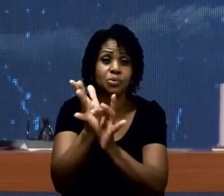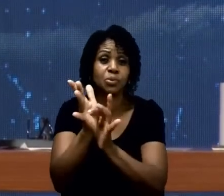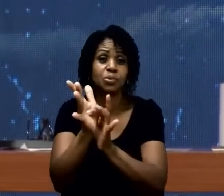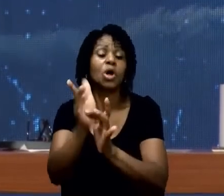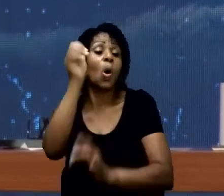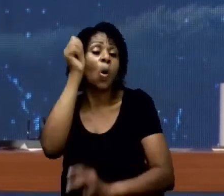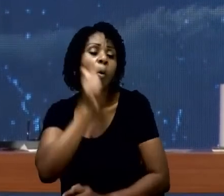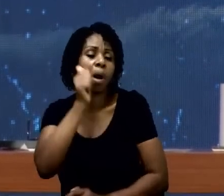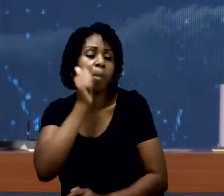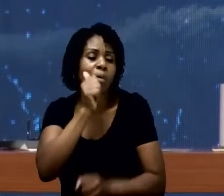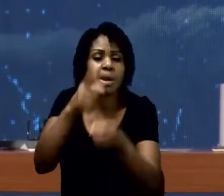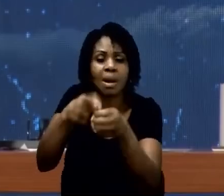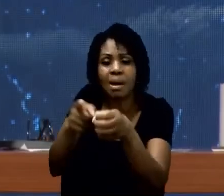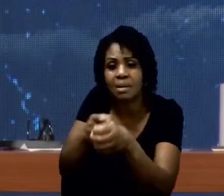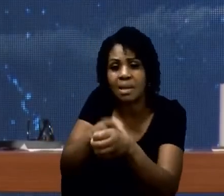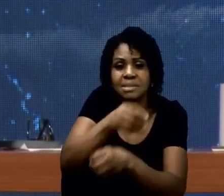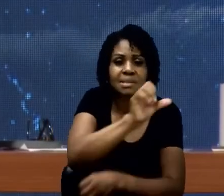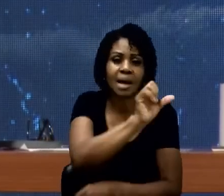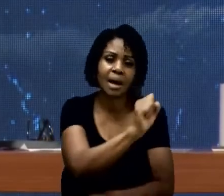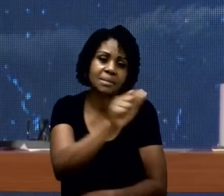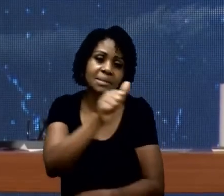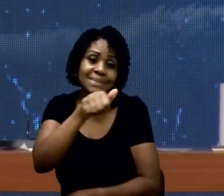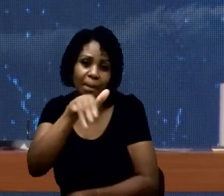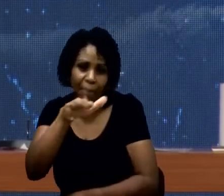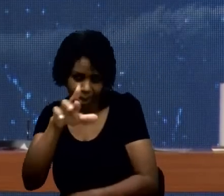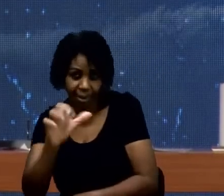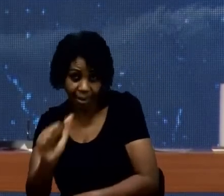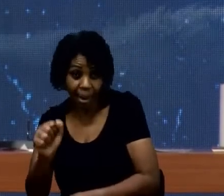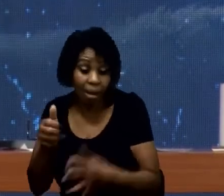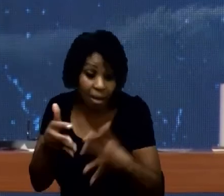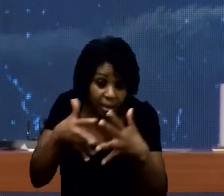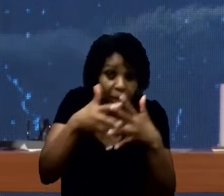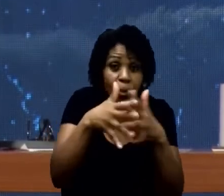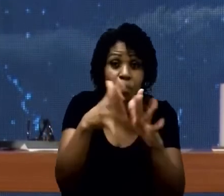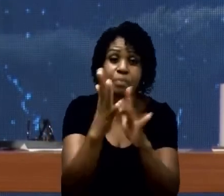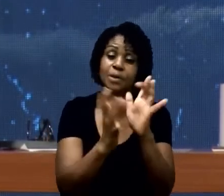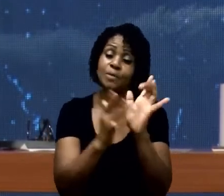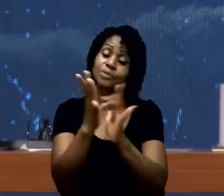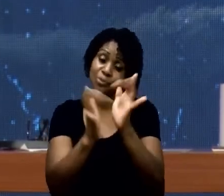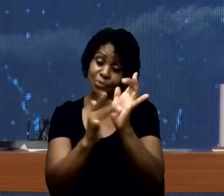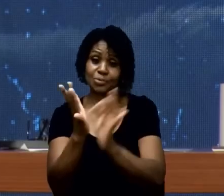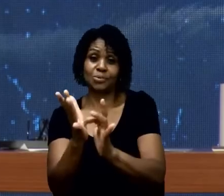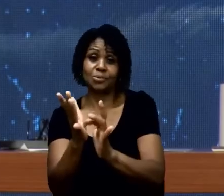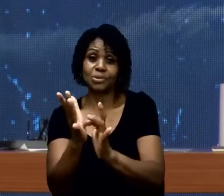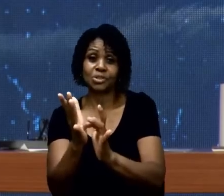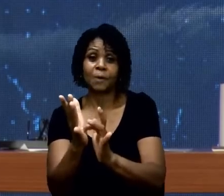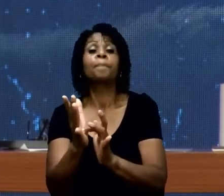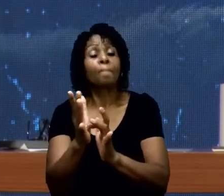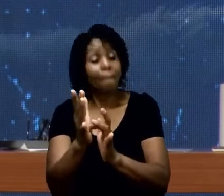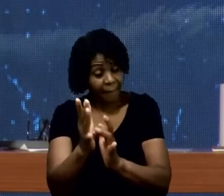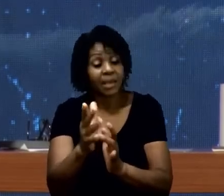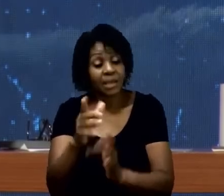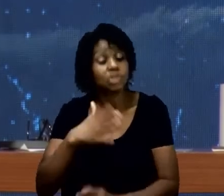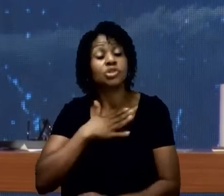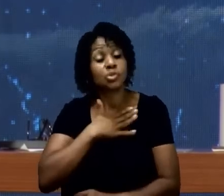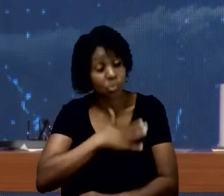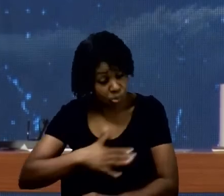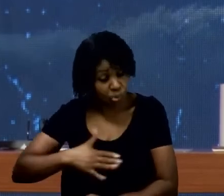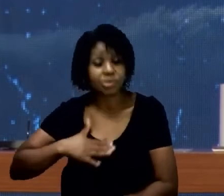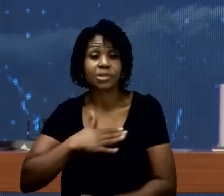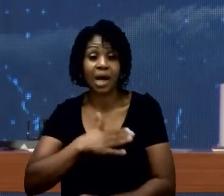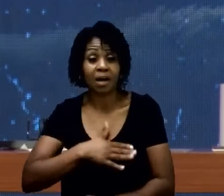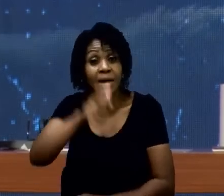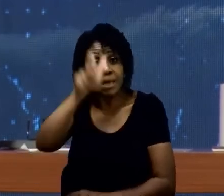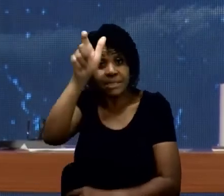para os discípulos teria interrompido. Mas, não, Jesus é que interrompeu a caminhada para ficar com a samaritana. Se a